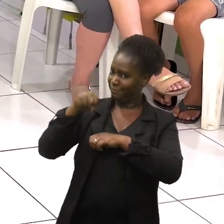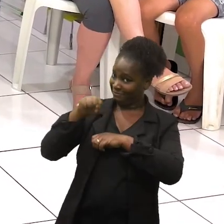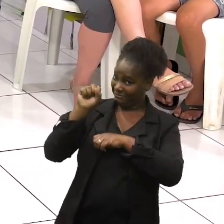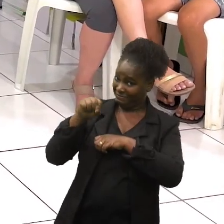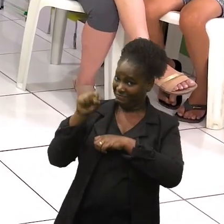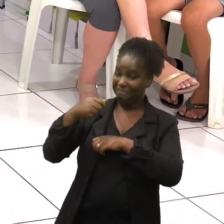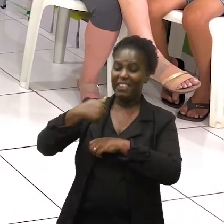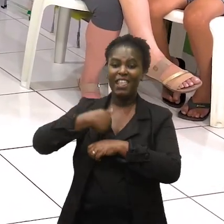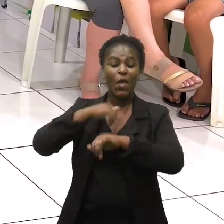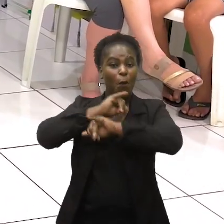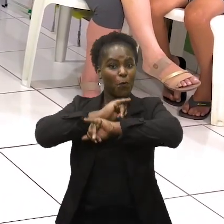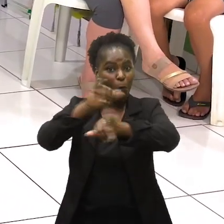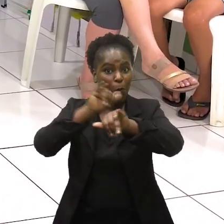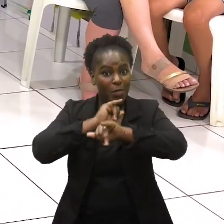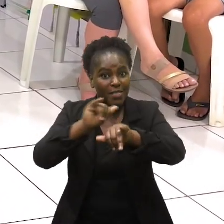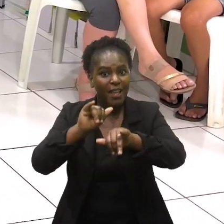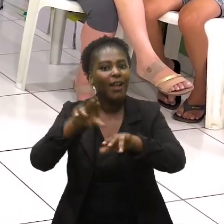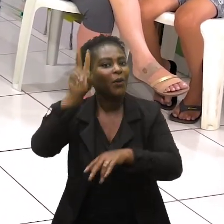bom?